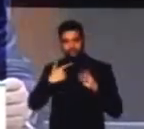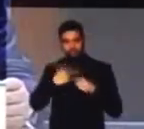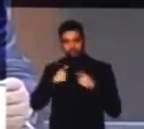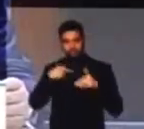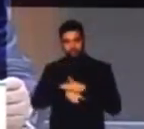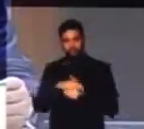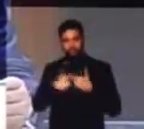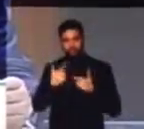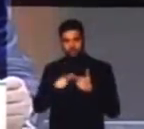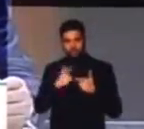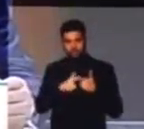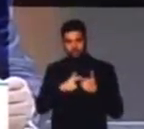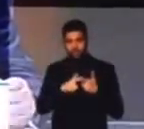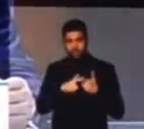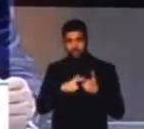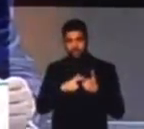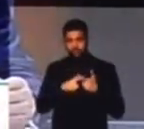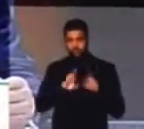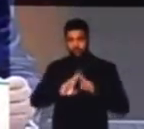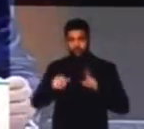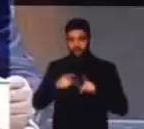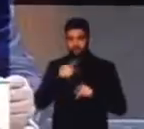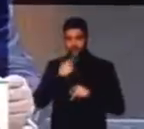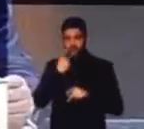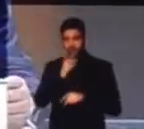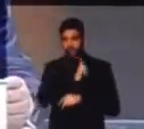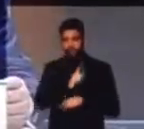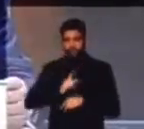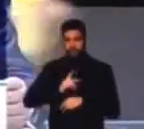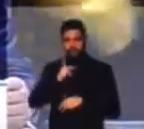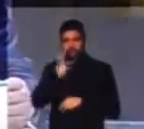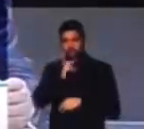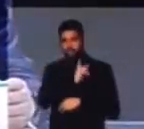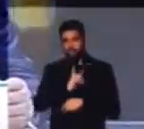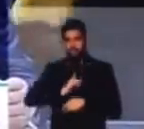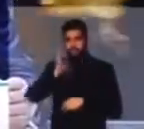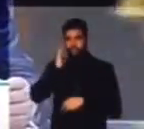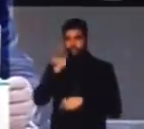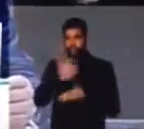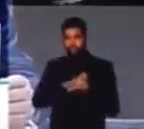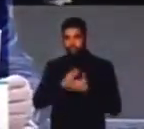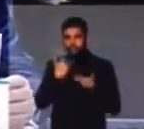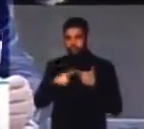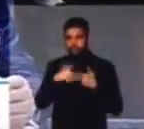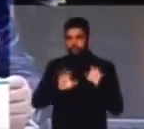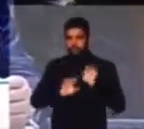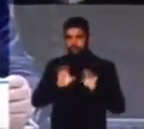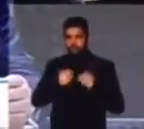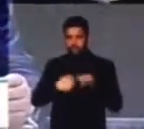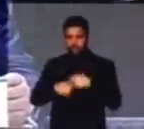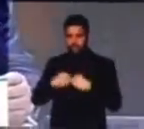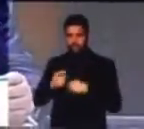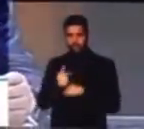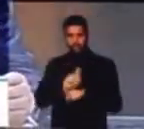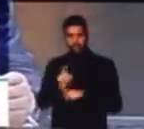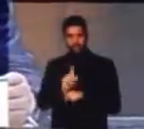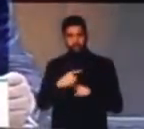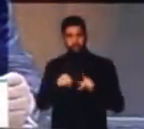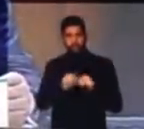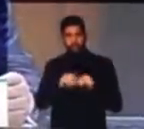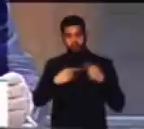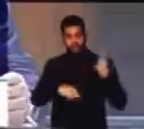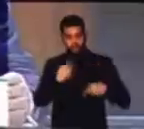uma profunda crise e que, ao contrário do que divulga o governo comandado pela denunciada, não é uma crise exclusivamente econômica, mas